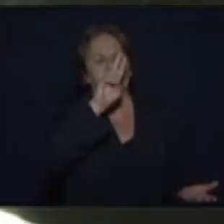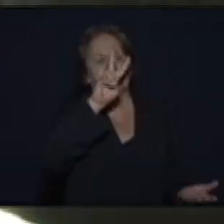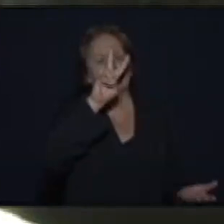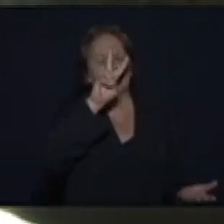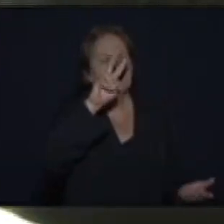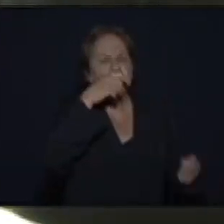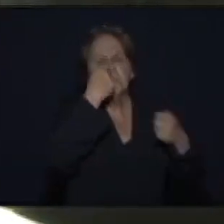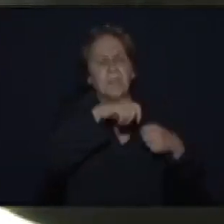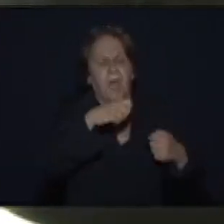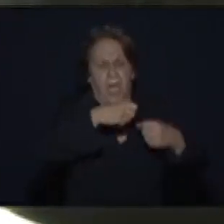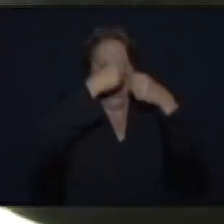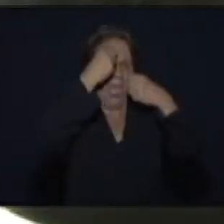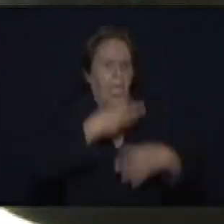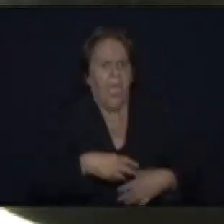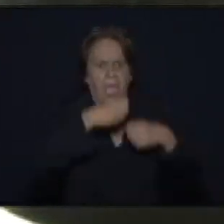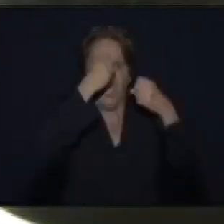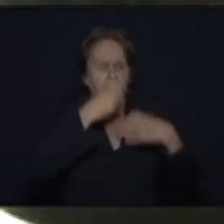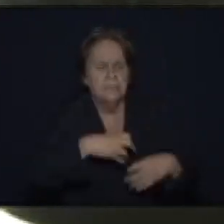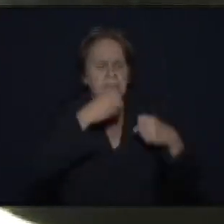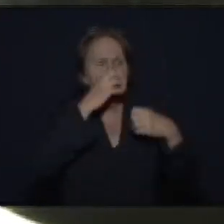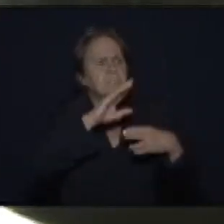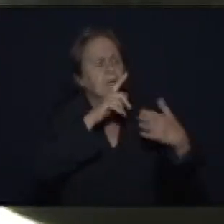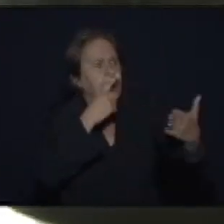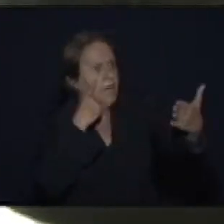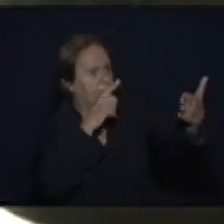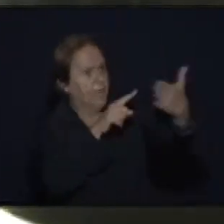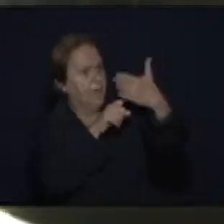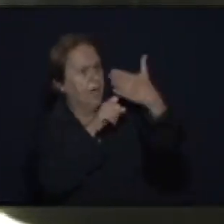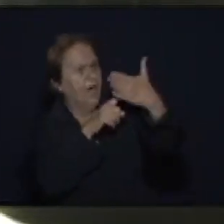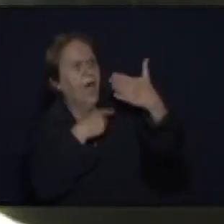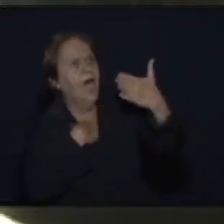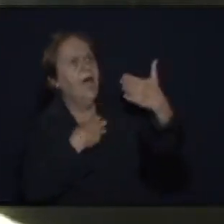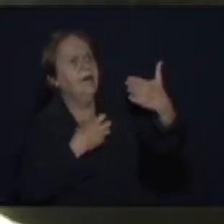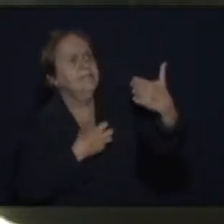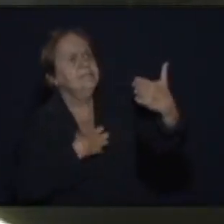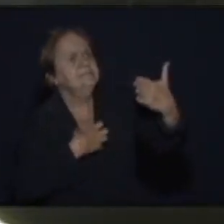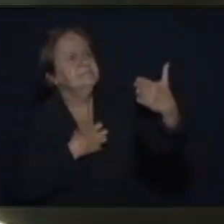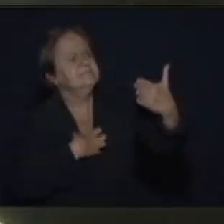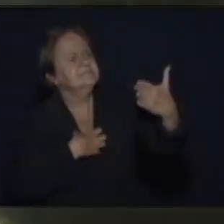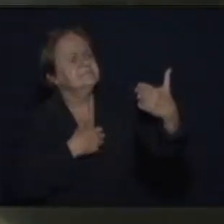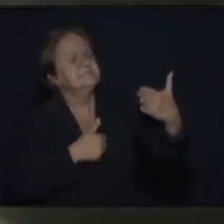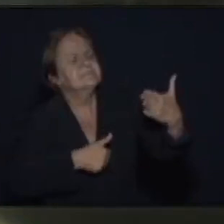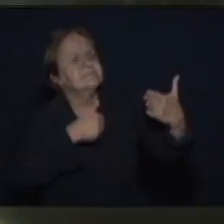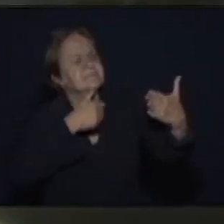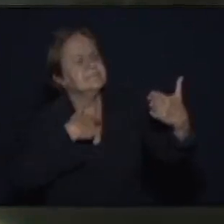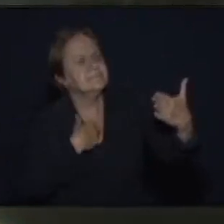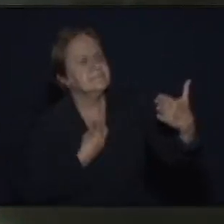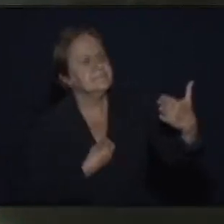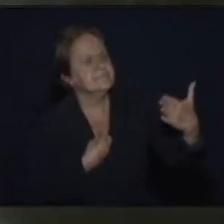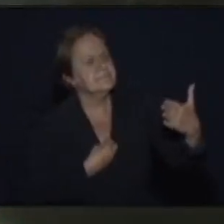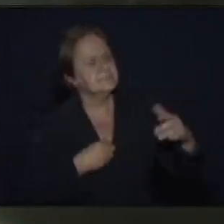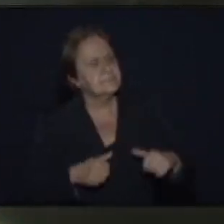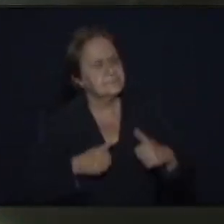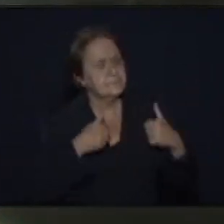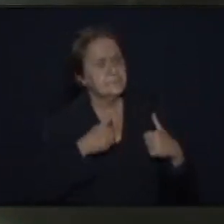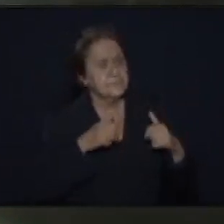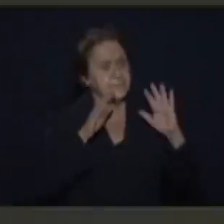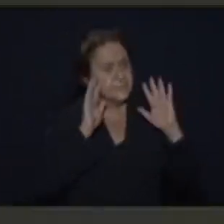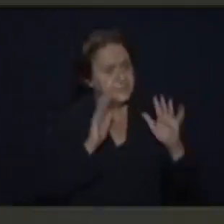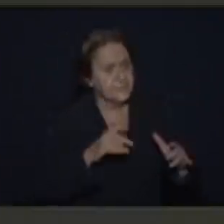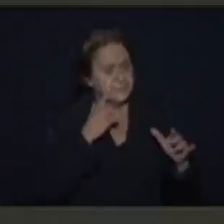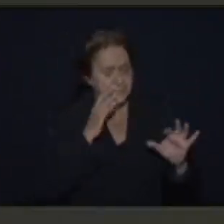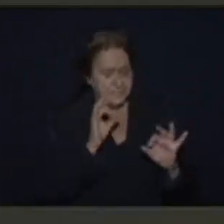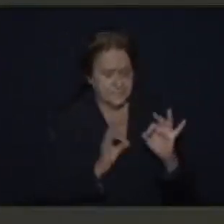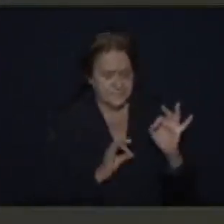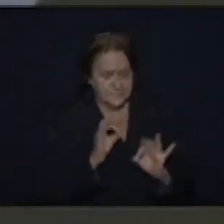guia para contar se você apresenta um plano que ele se sente que aquele para resolver o maior problema deles e nós assim fizemos o plano